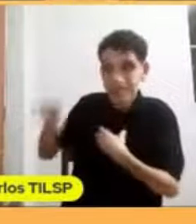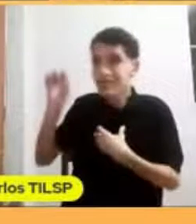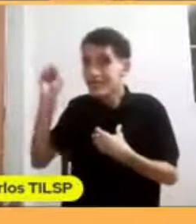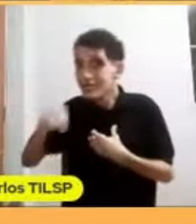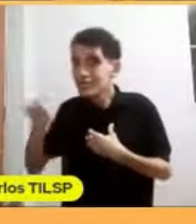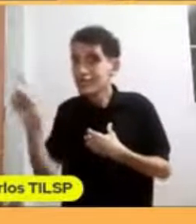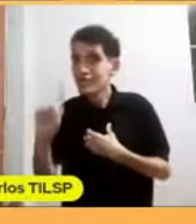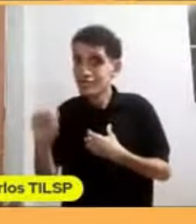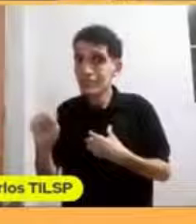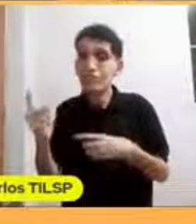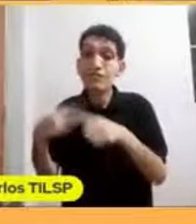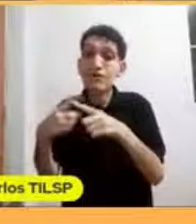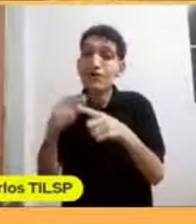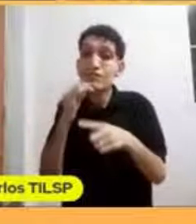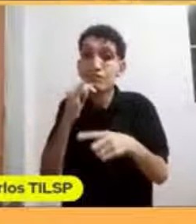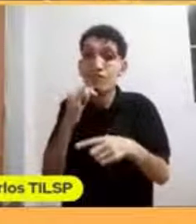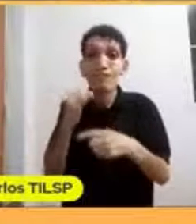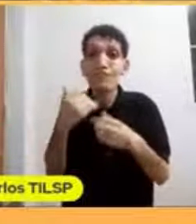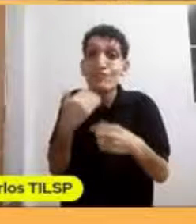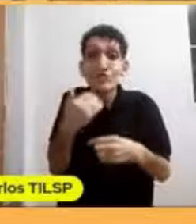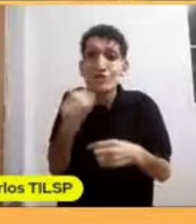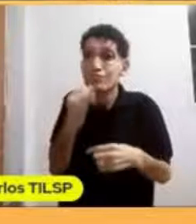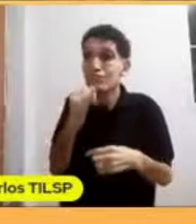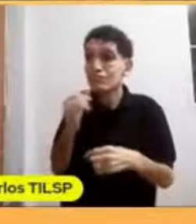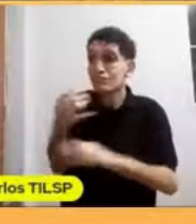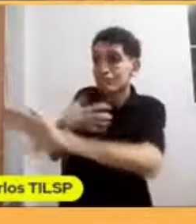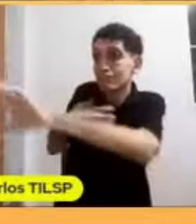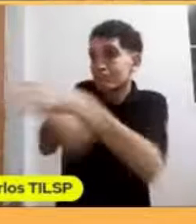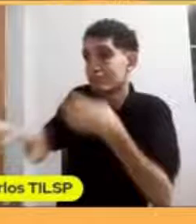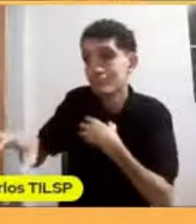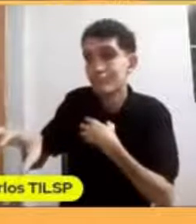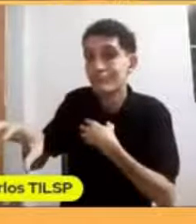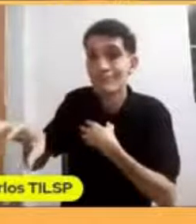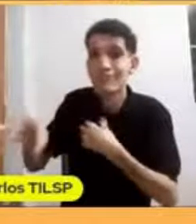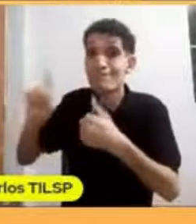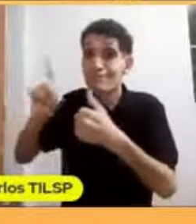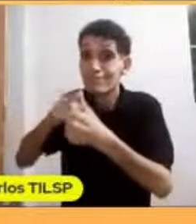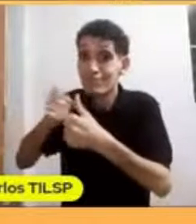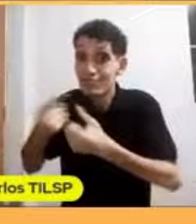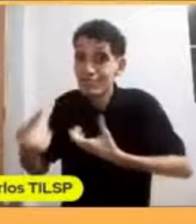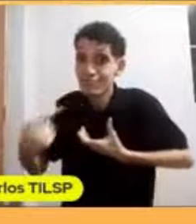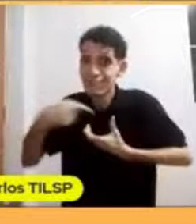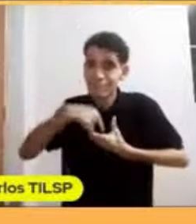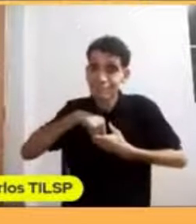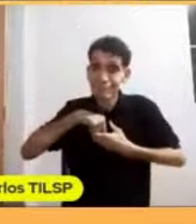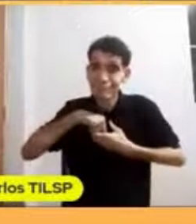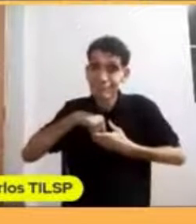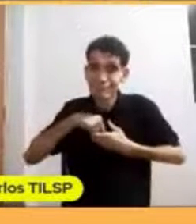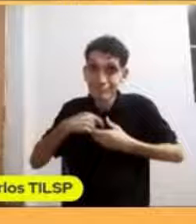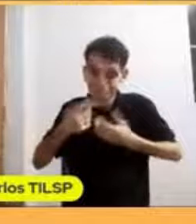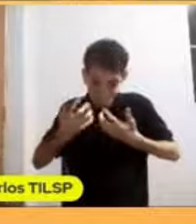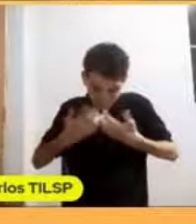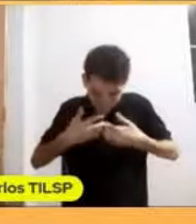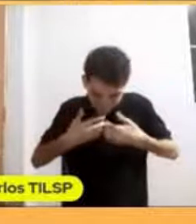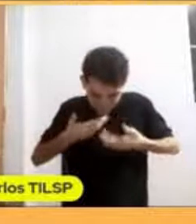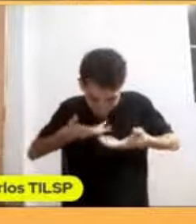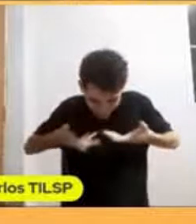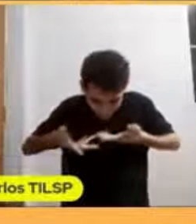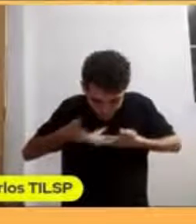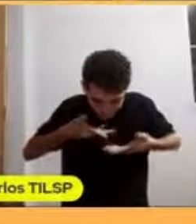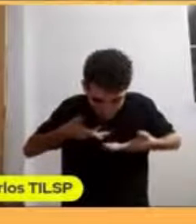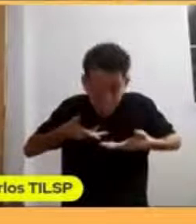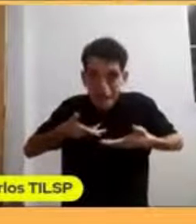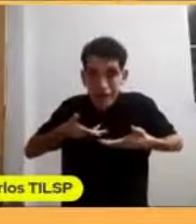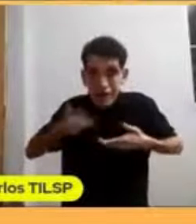minhas questões para poder conseguir ter essa questão empática com o outro, né? Então esse mindset